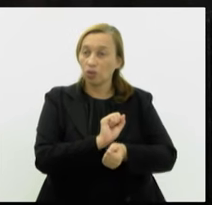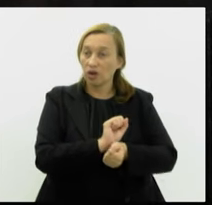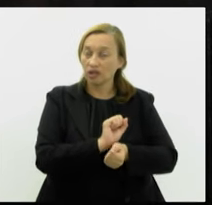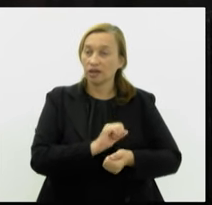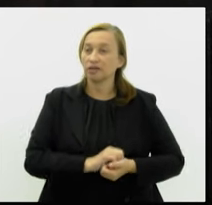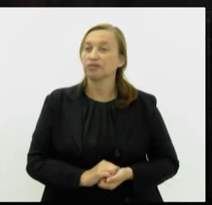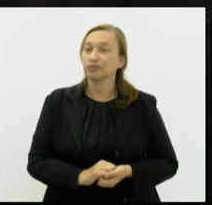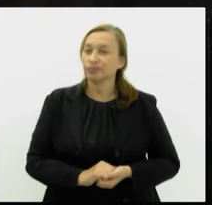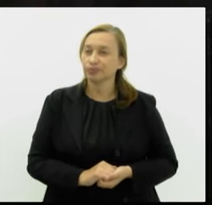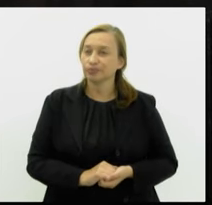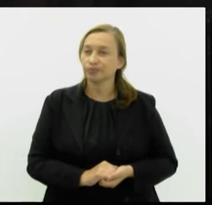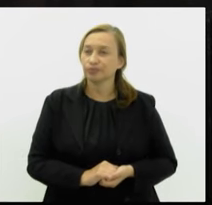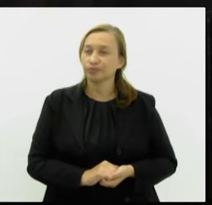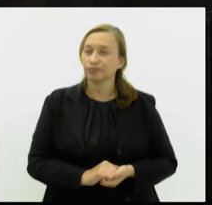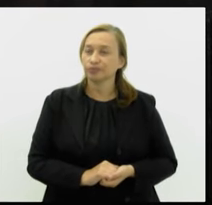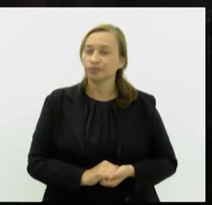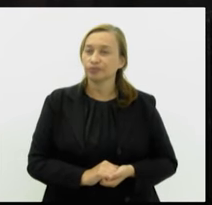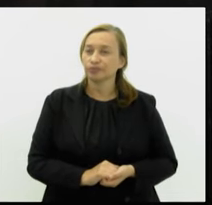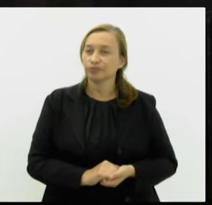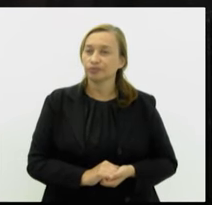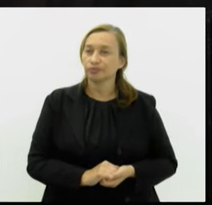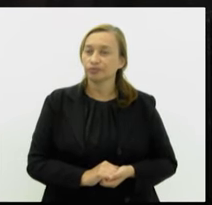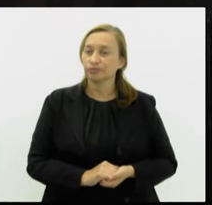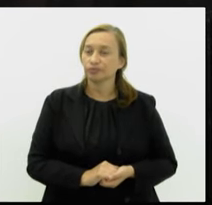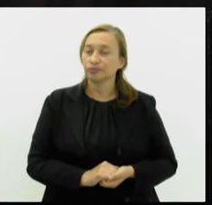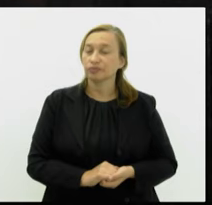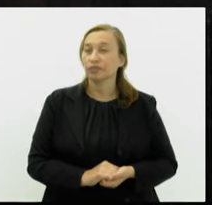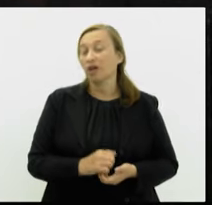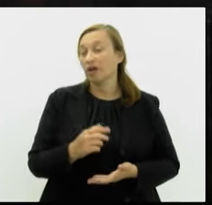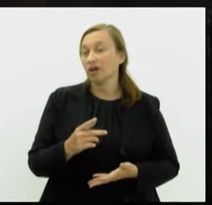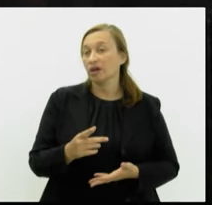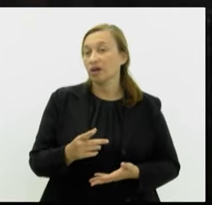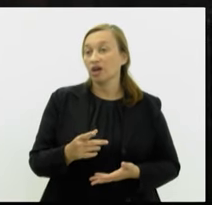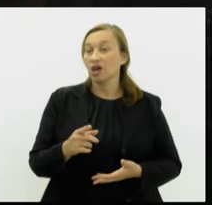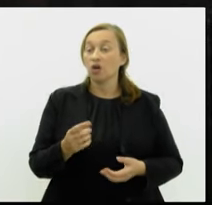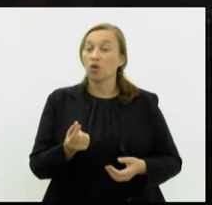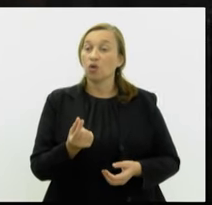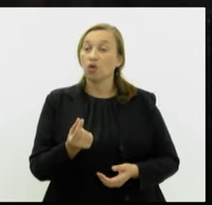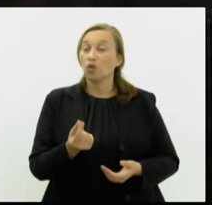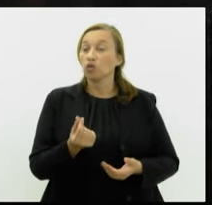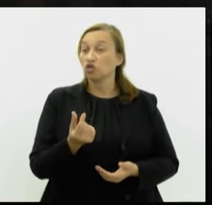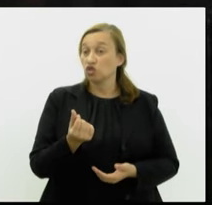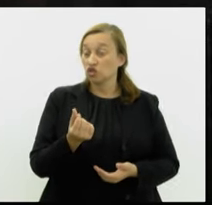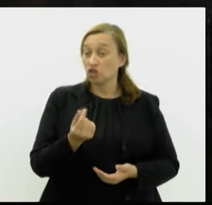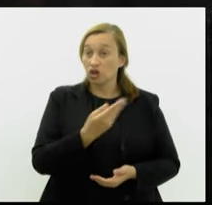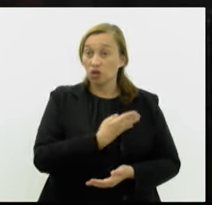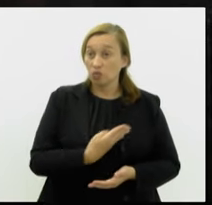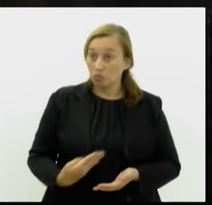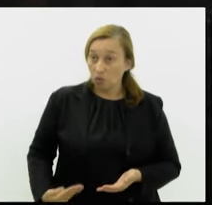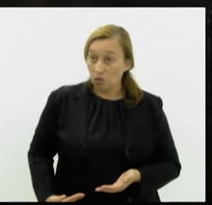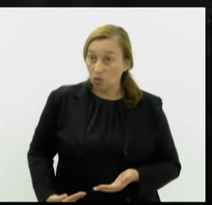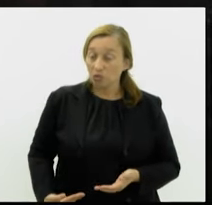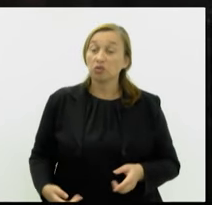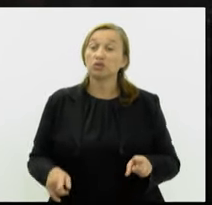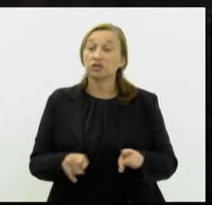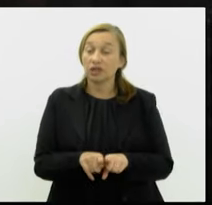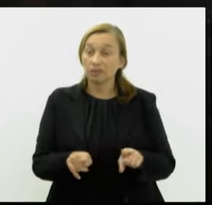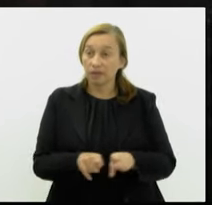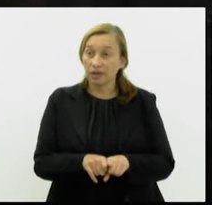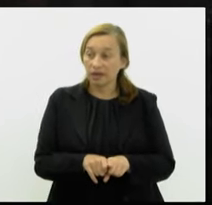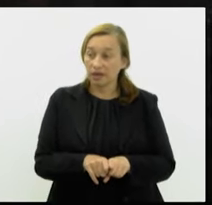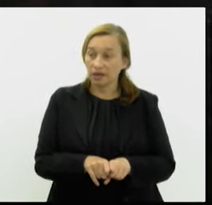de caixa é um engodo para dizer assim, as contas públicas estão bem. Se estão